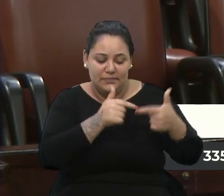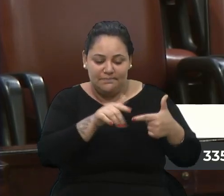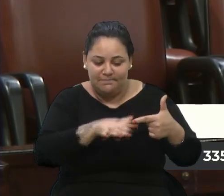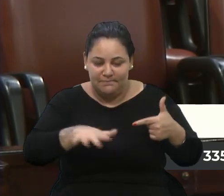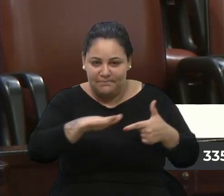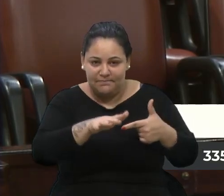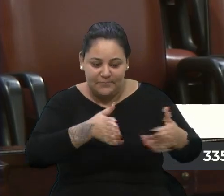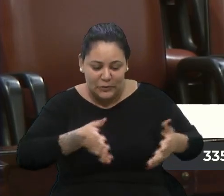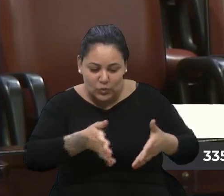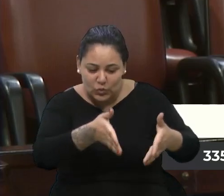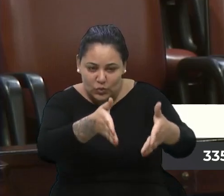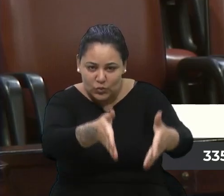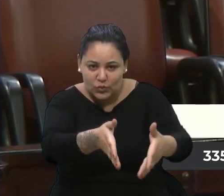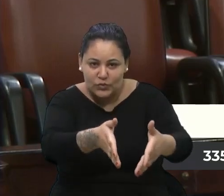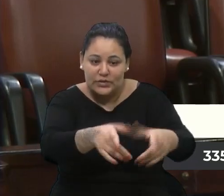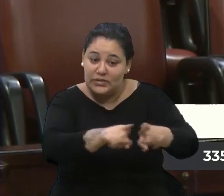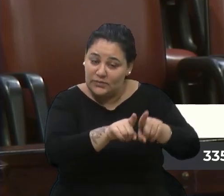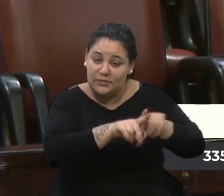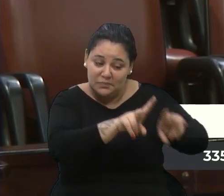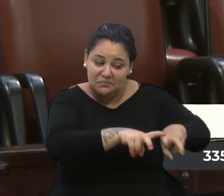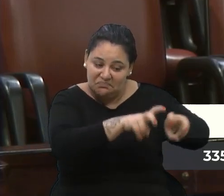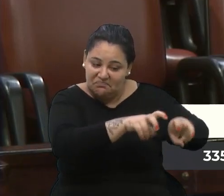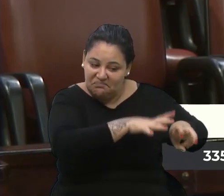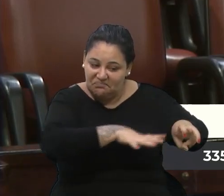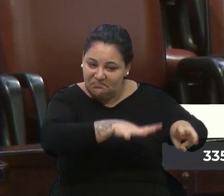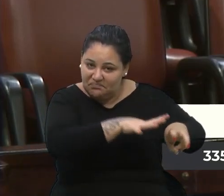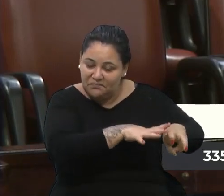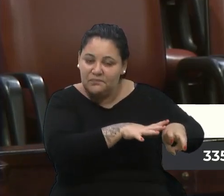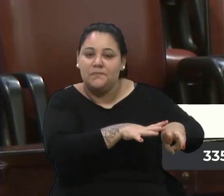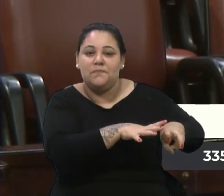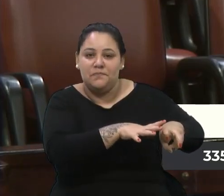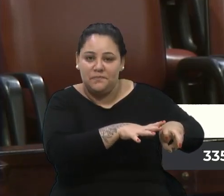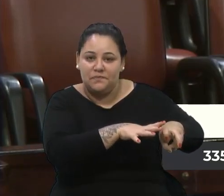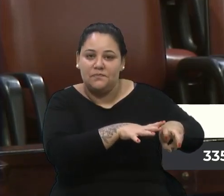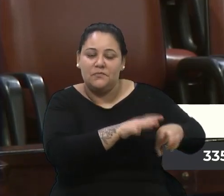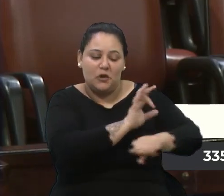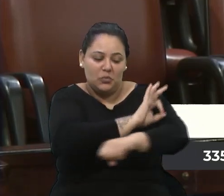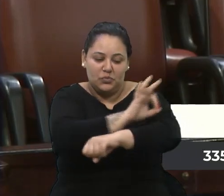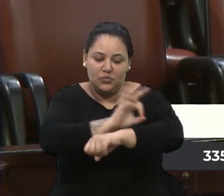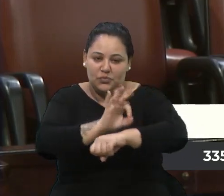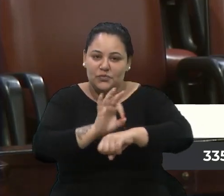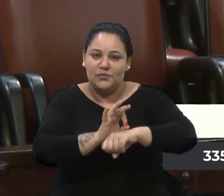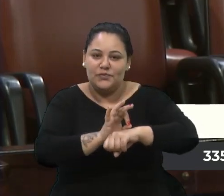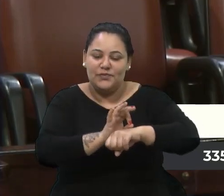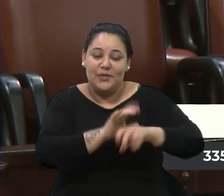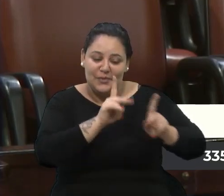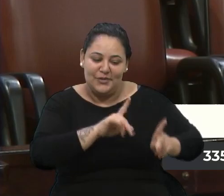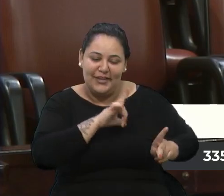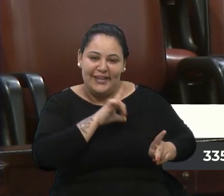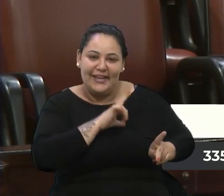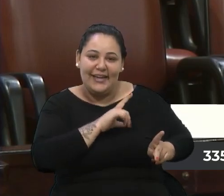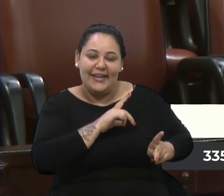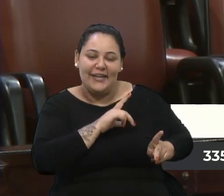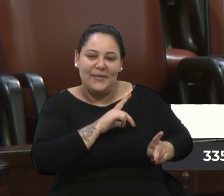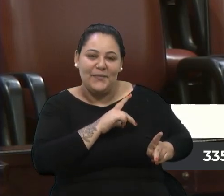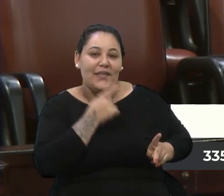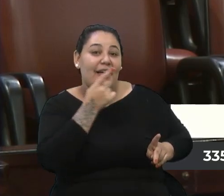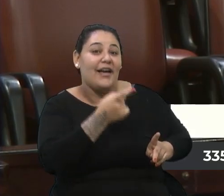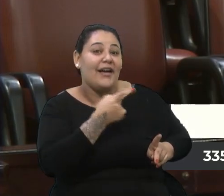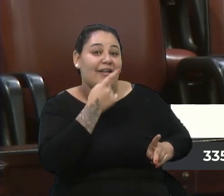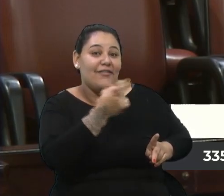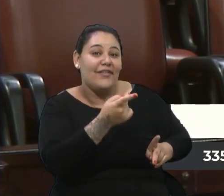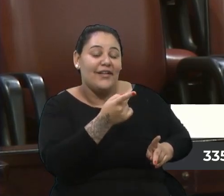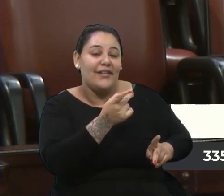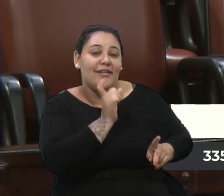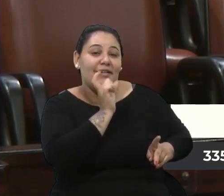agricultor. E ele é uma pessoa que tem um sotaque italiano, né? E com esse sotaque italiano